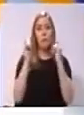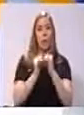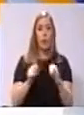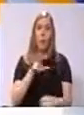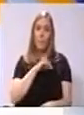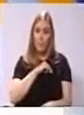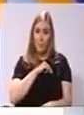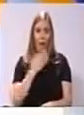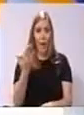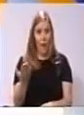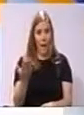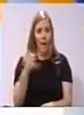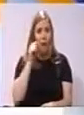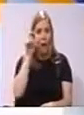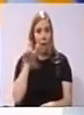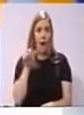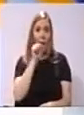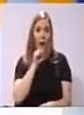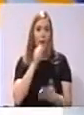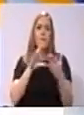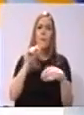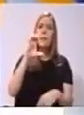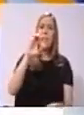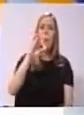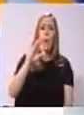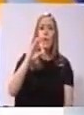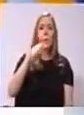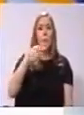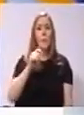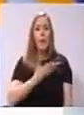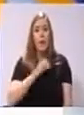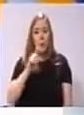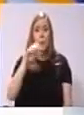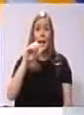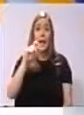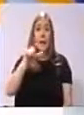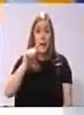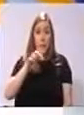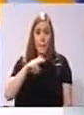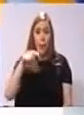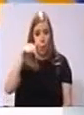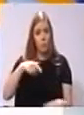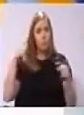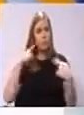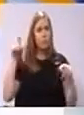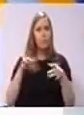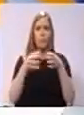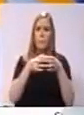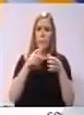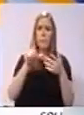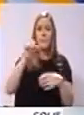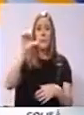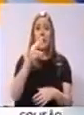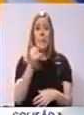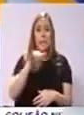com um prémio, mas o C4 Pedro, os Calema, que estão hoje a atuar, músicos mais populares, como é o caso de Kim